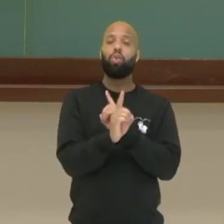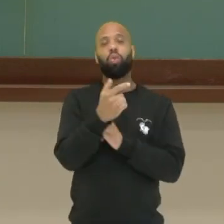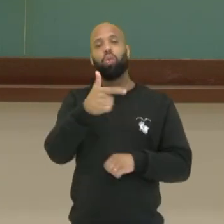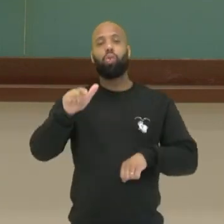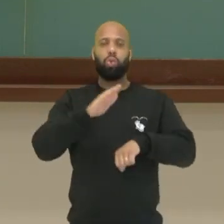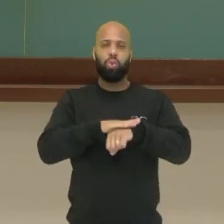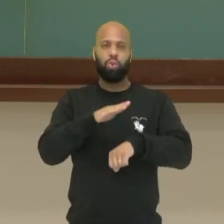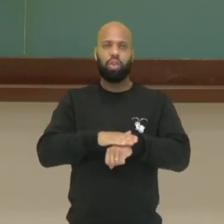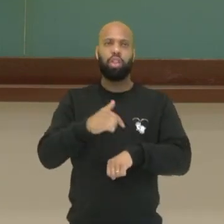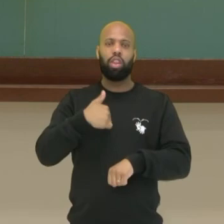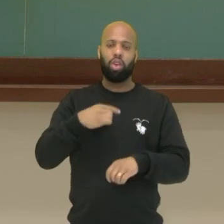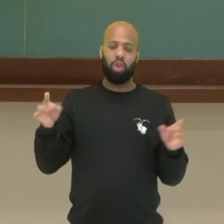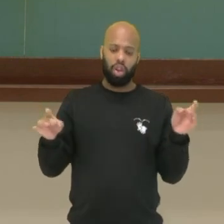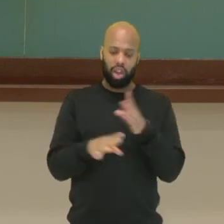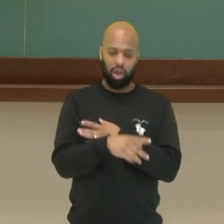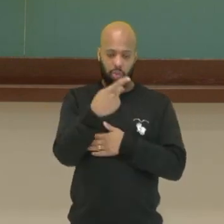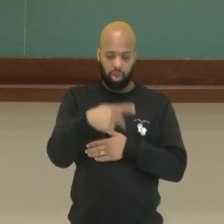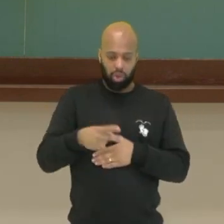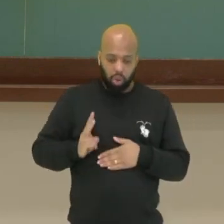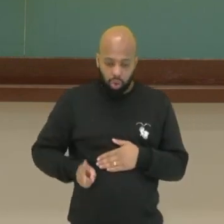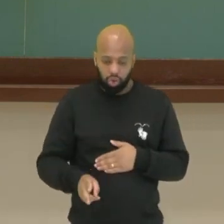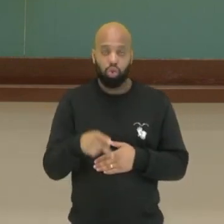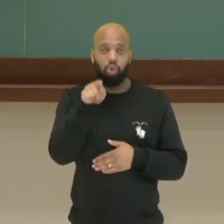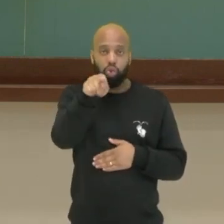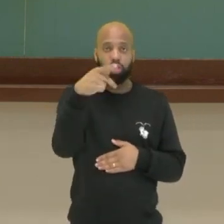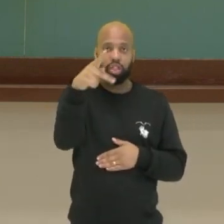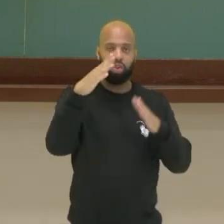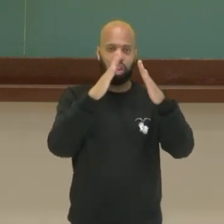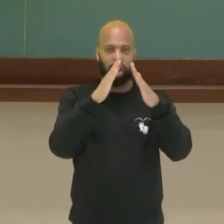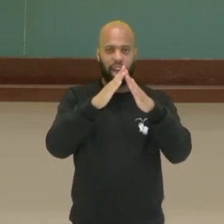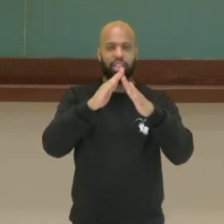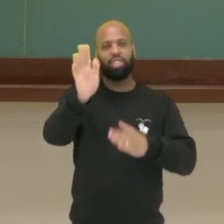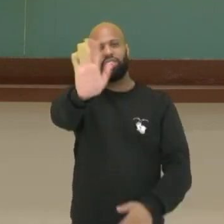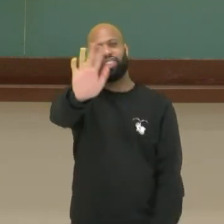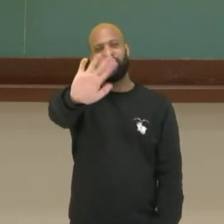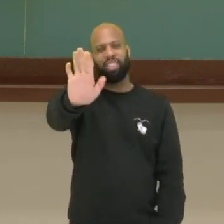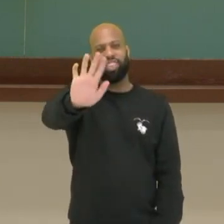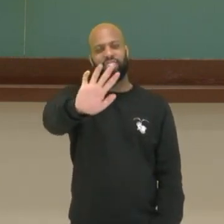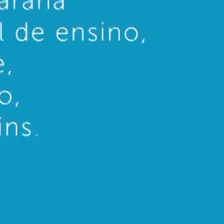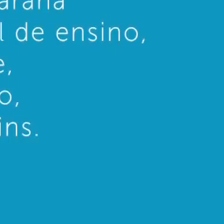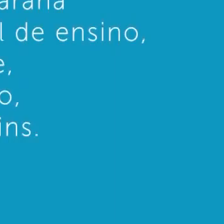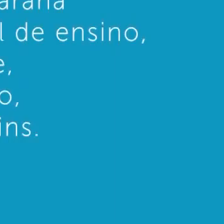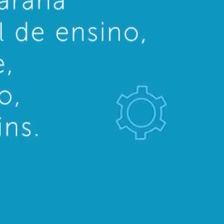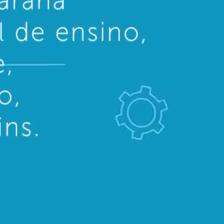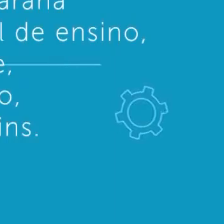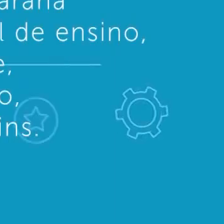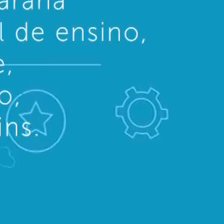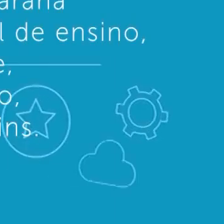momento. Eu fico por aqui, vocês ficam por aí e tchau, tchau!